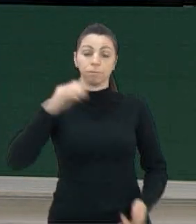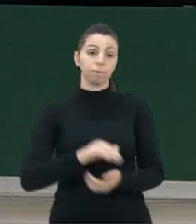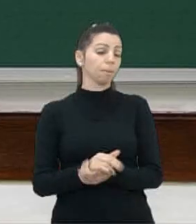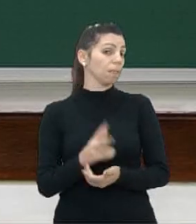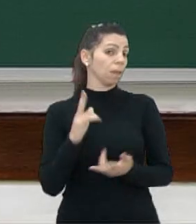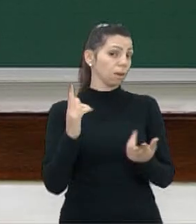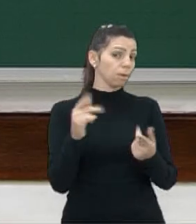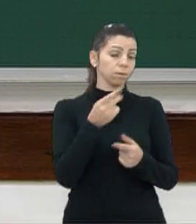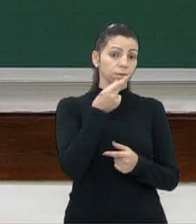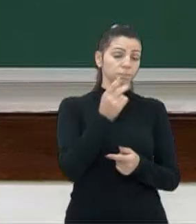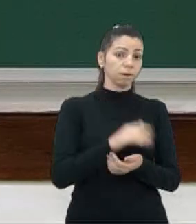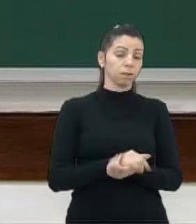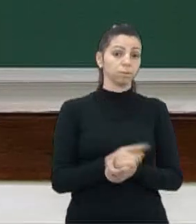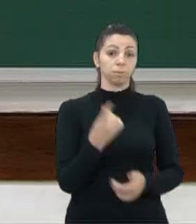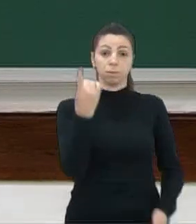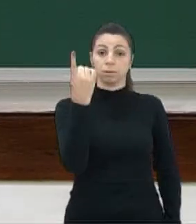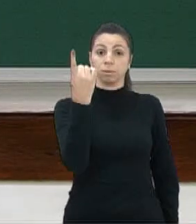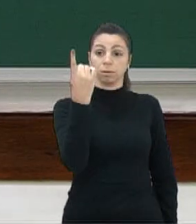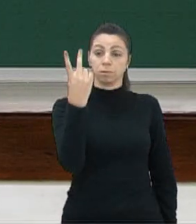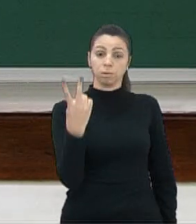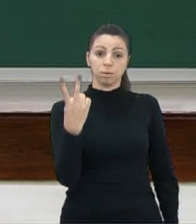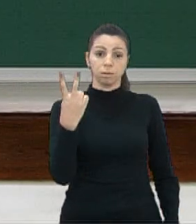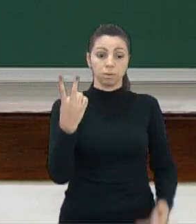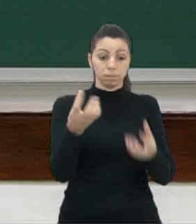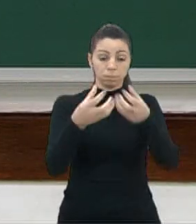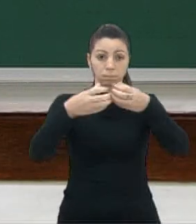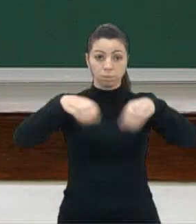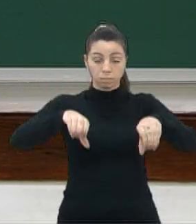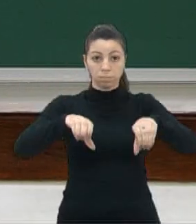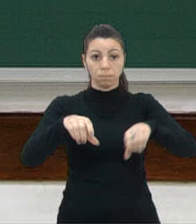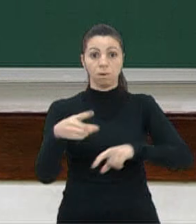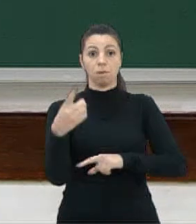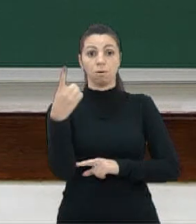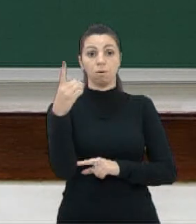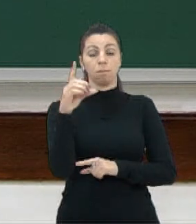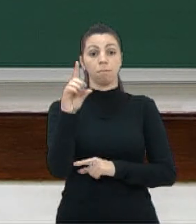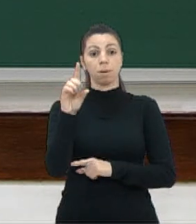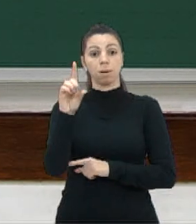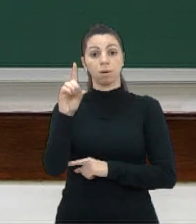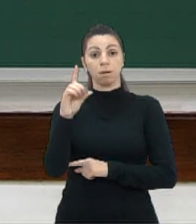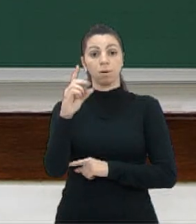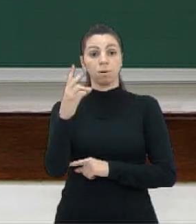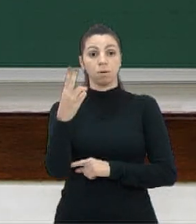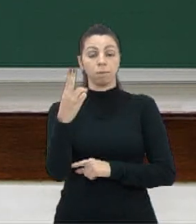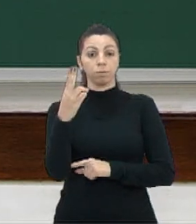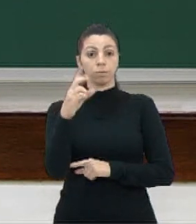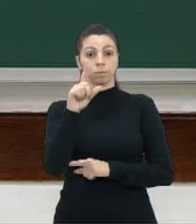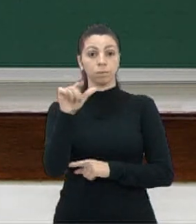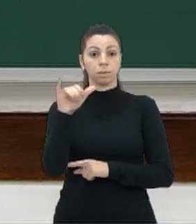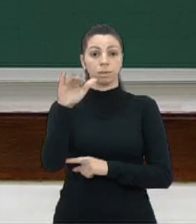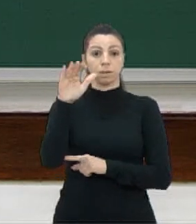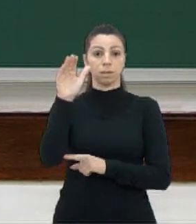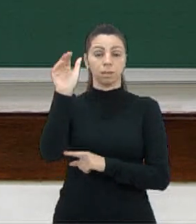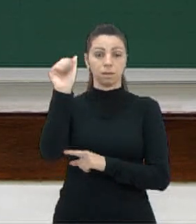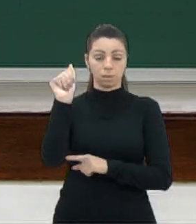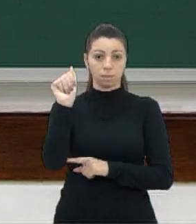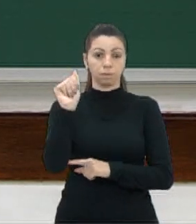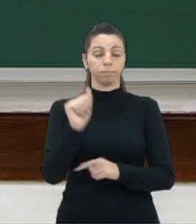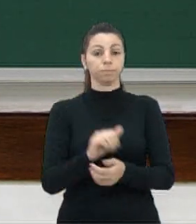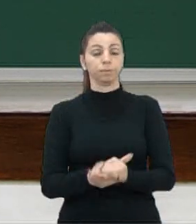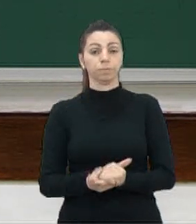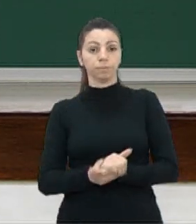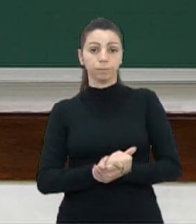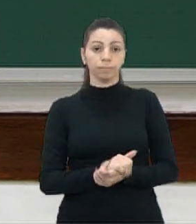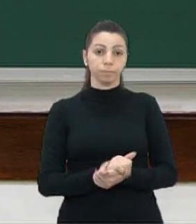quando eu tenho 12 ovos, é 1 dúzia de ovos. Se eu tenho 12 barras de chocolate, né, são 1 dúzia